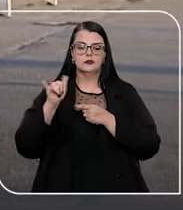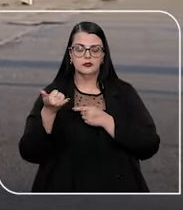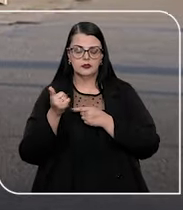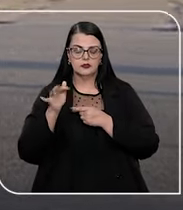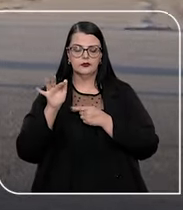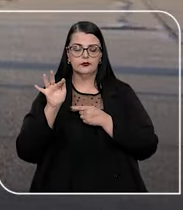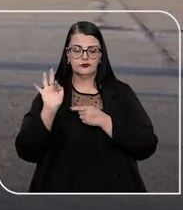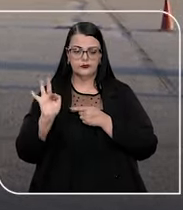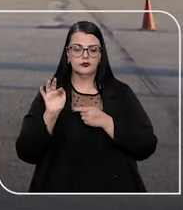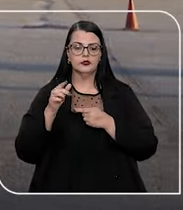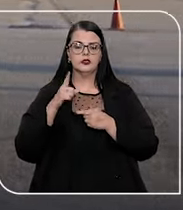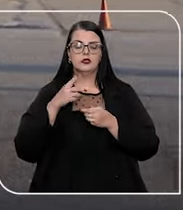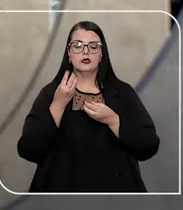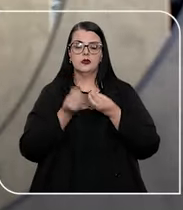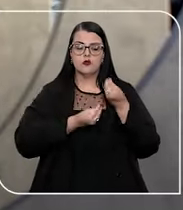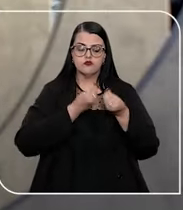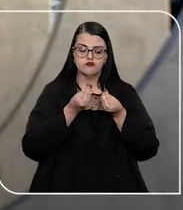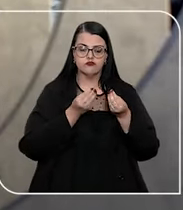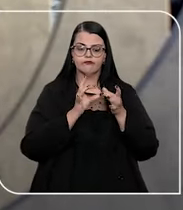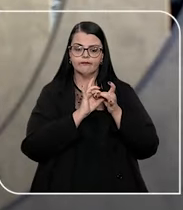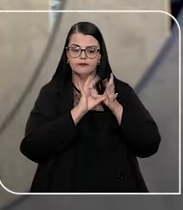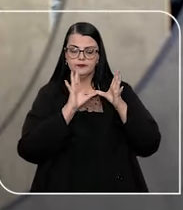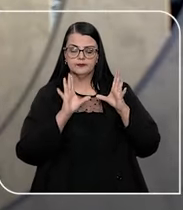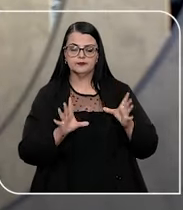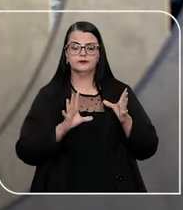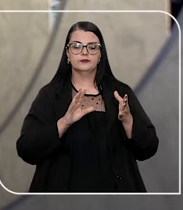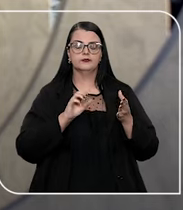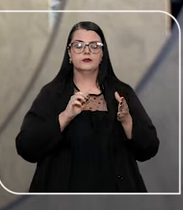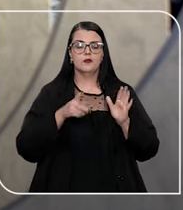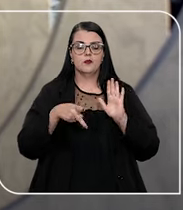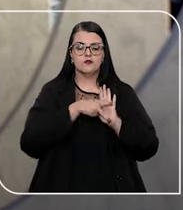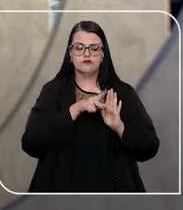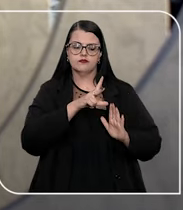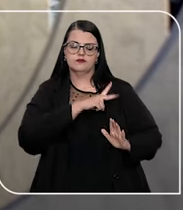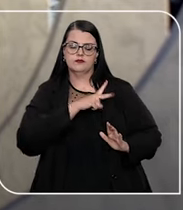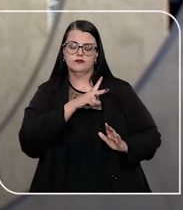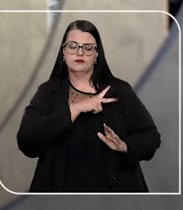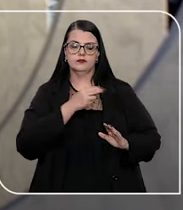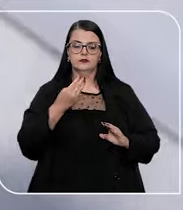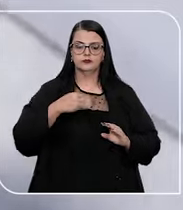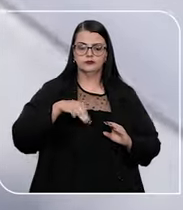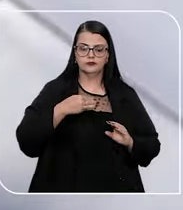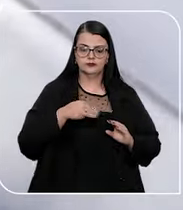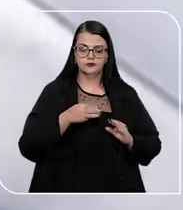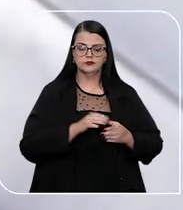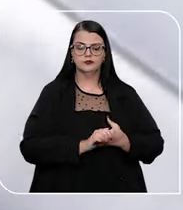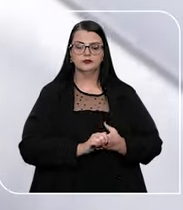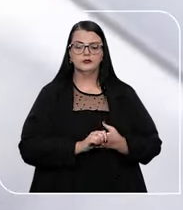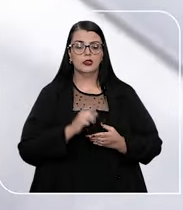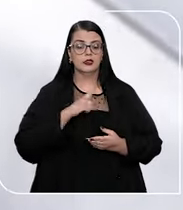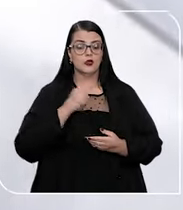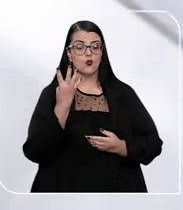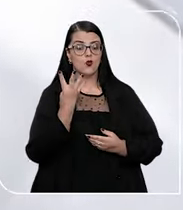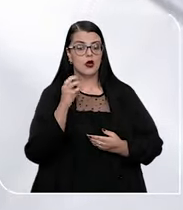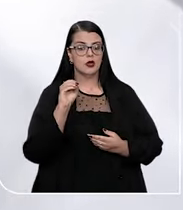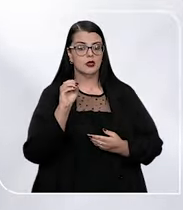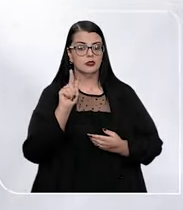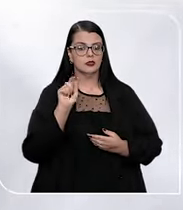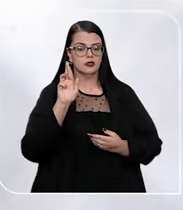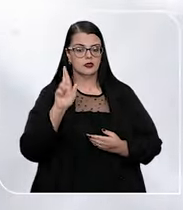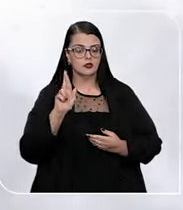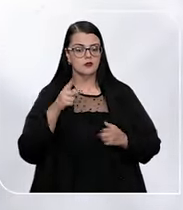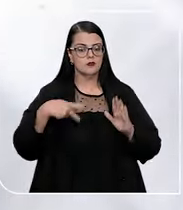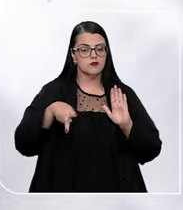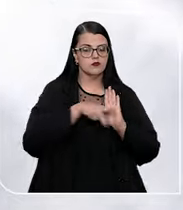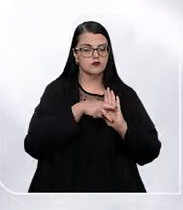STF que entendeu pela descriminalização do porte de droga para consumo pessoal quem tiver consigo até 40